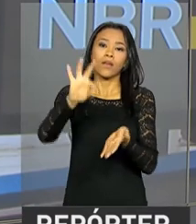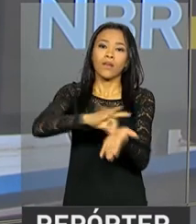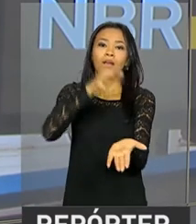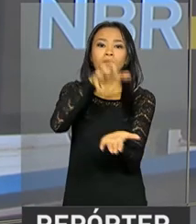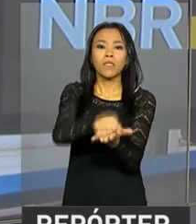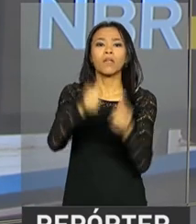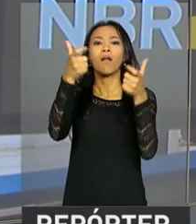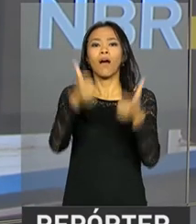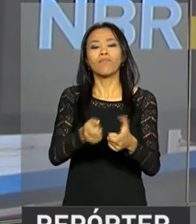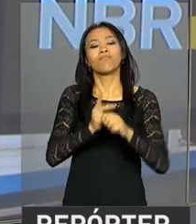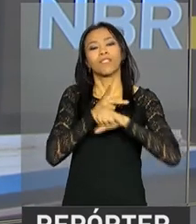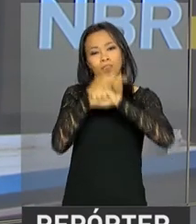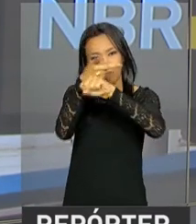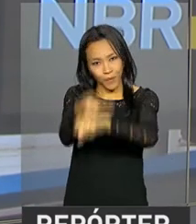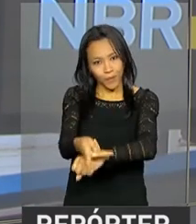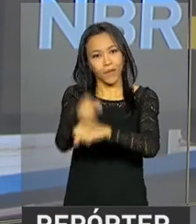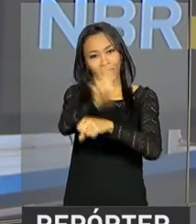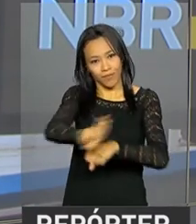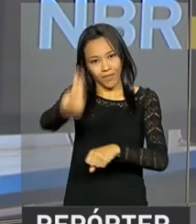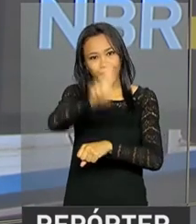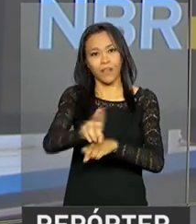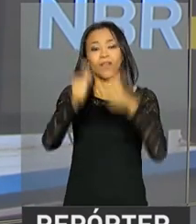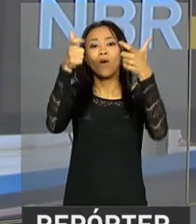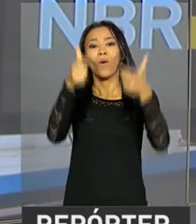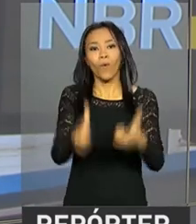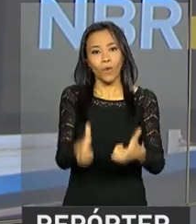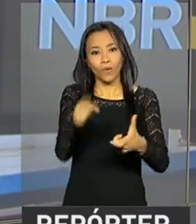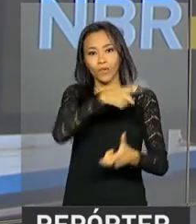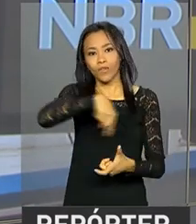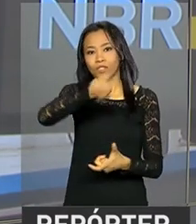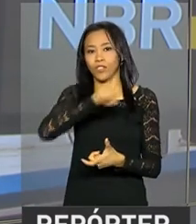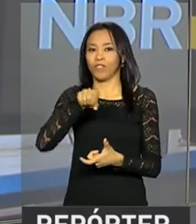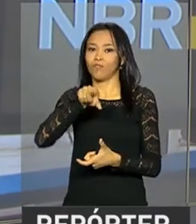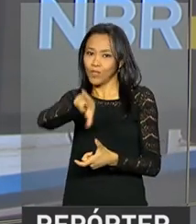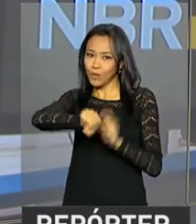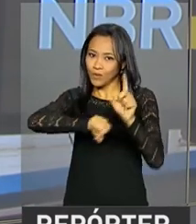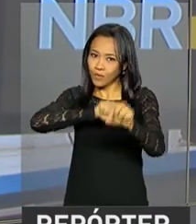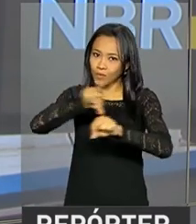na instituição de ensino superior, onde os estudantes